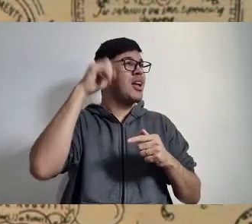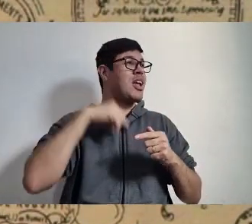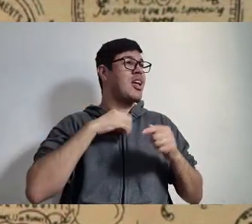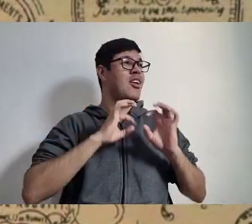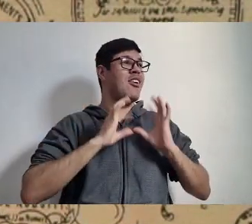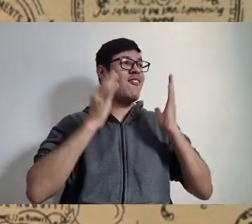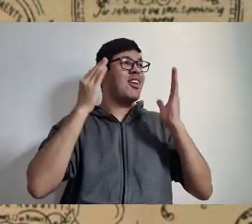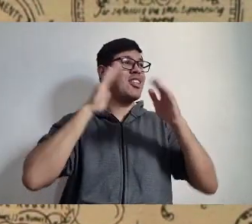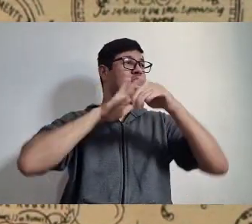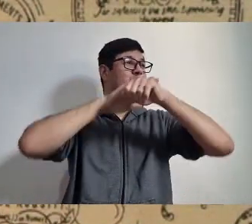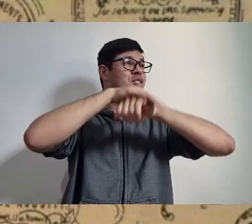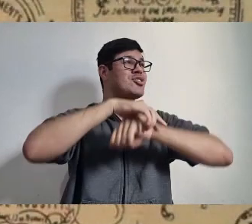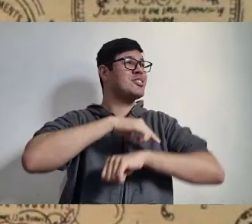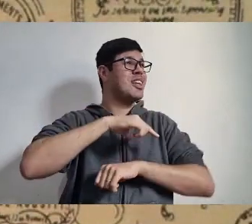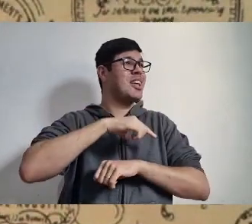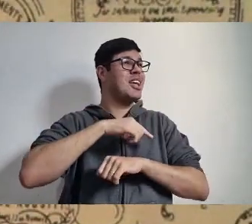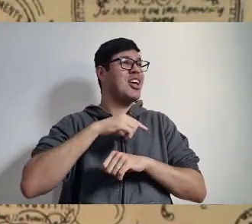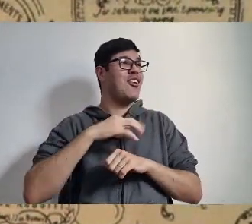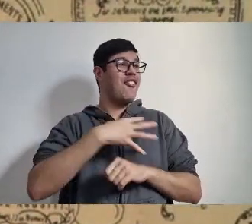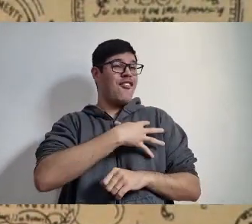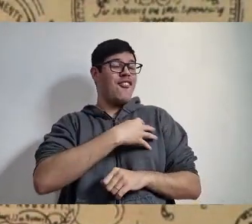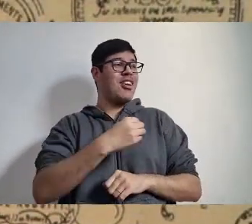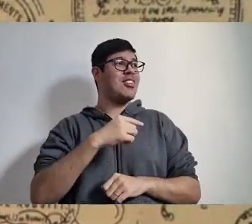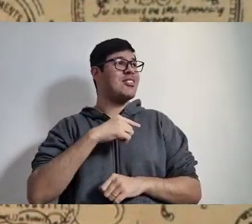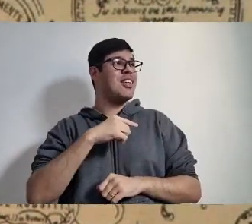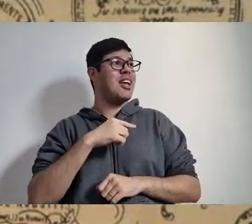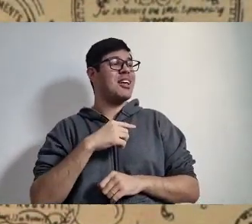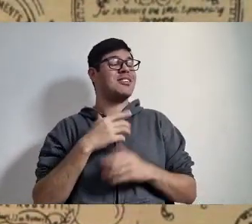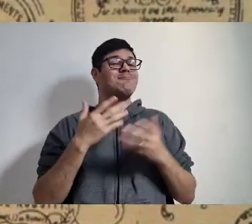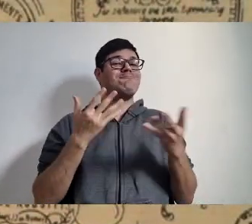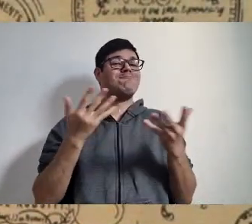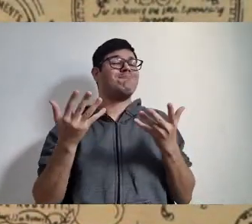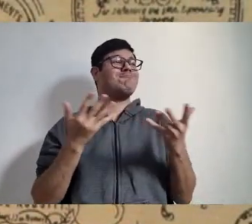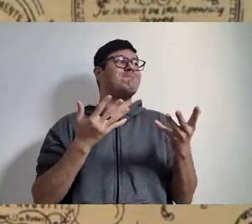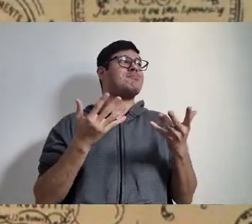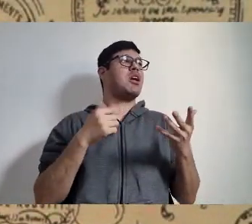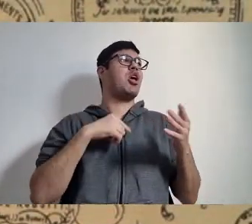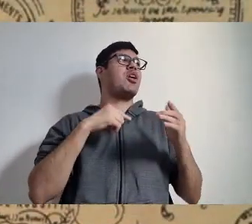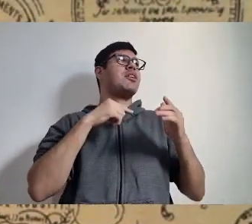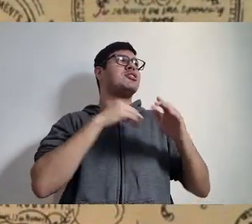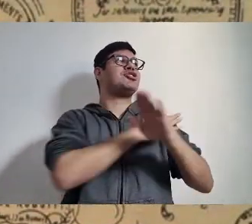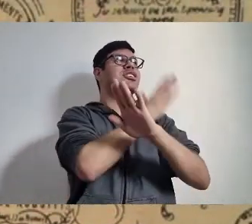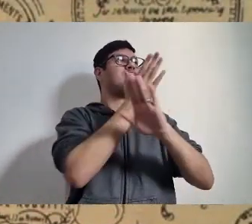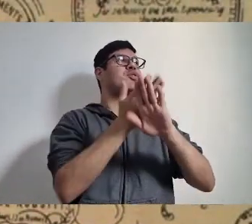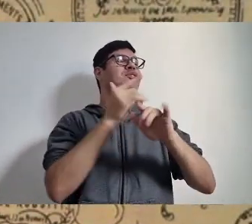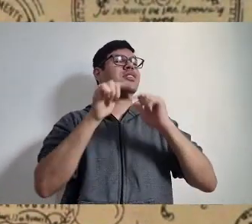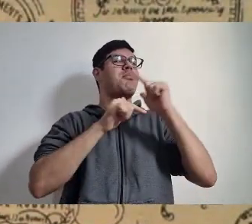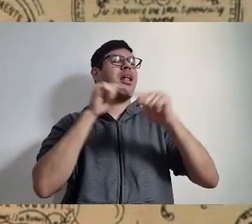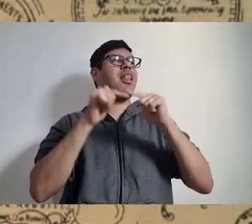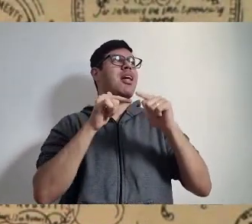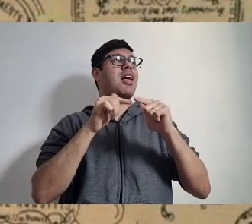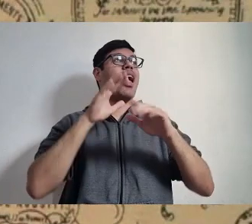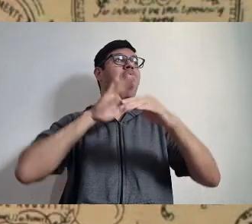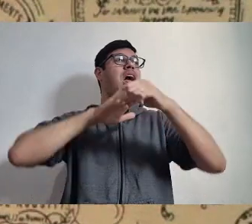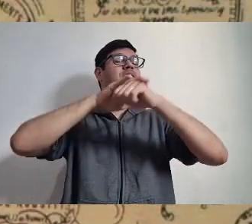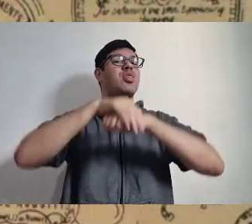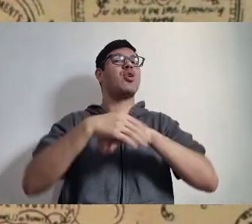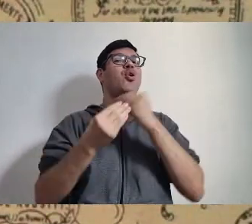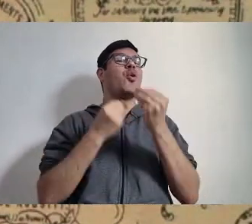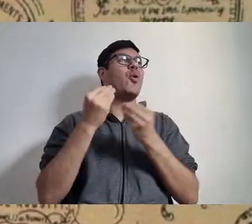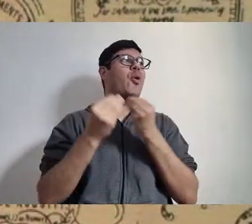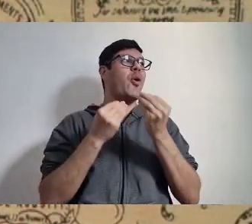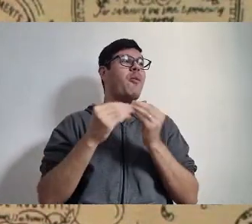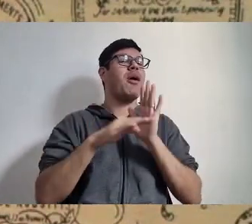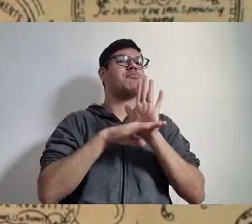um filho, então eu já fico o dia todo, né, trabalhando. E aí chega à noite, você precisa também de dispor